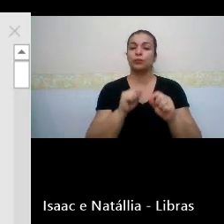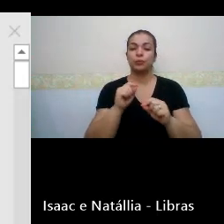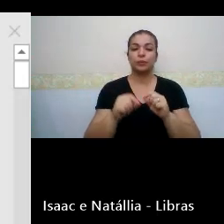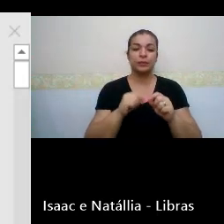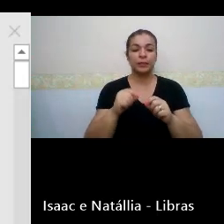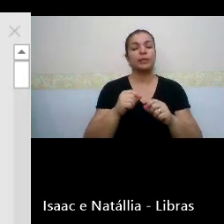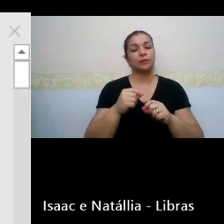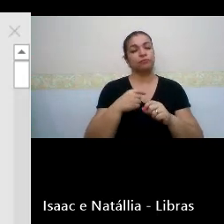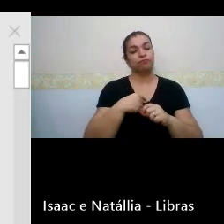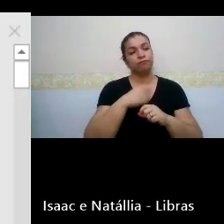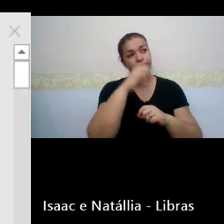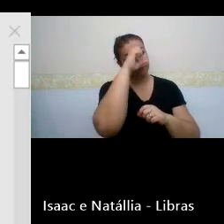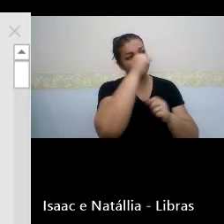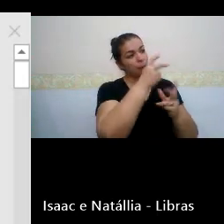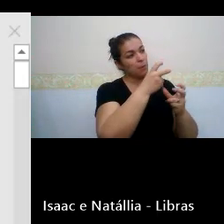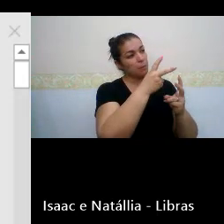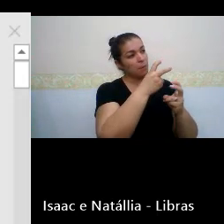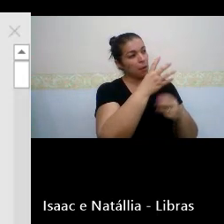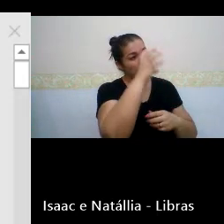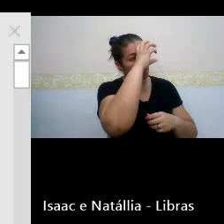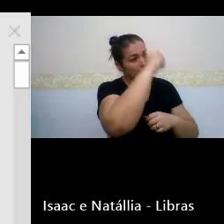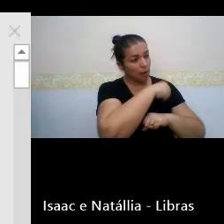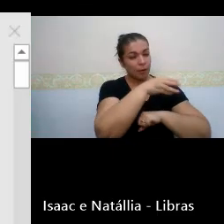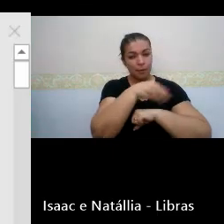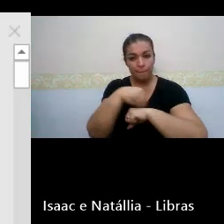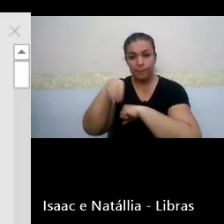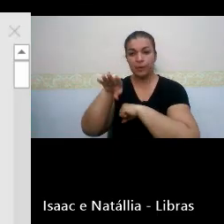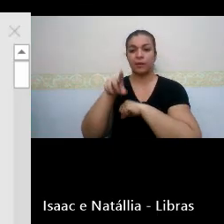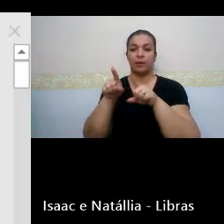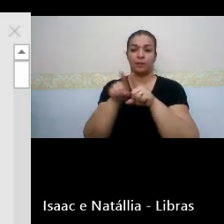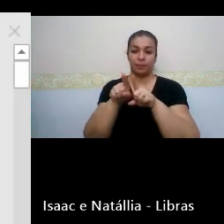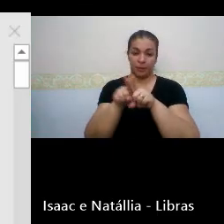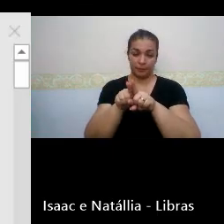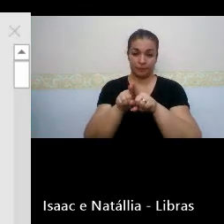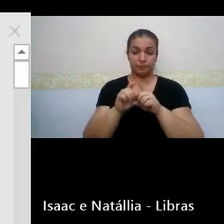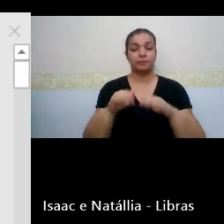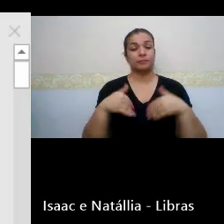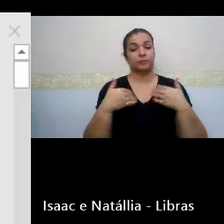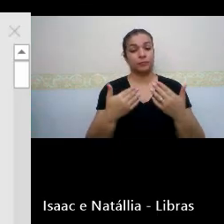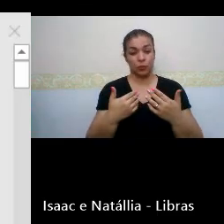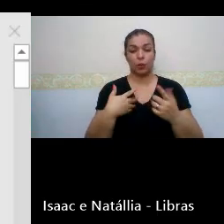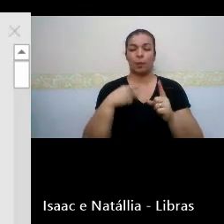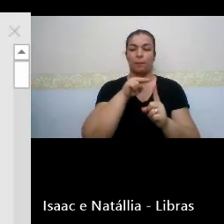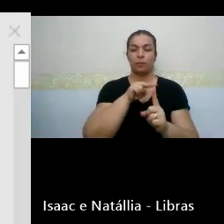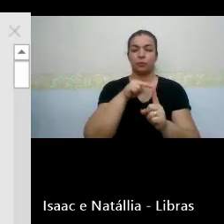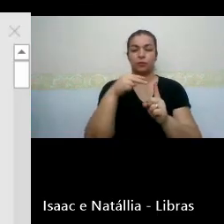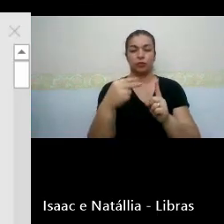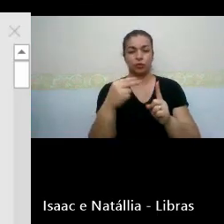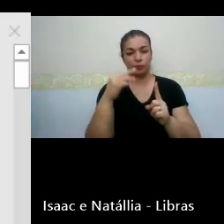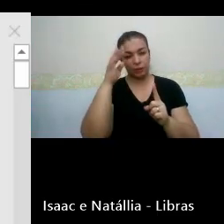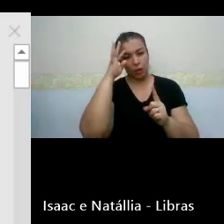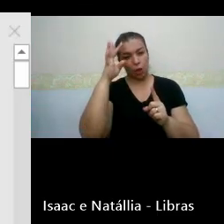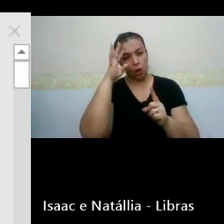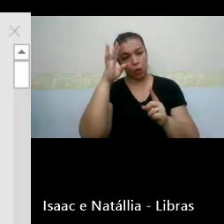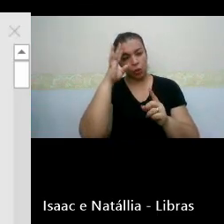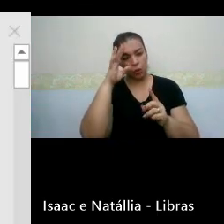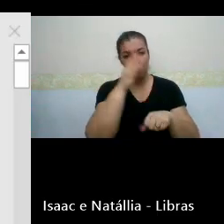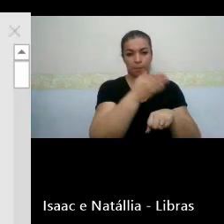né? Então, numa perspectiva teórico-prática, a didática ela vai falar